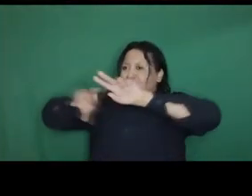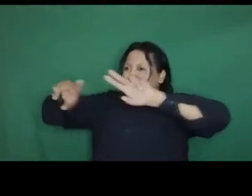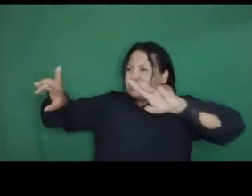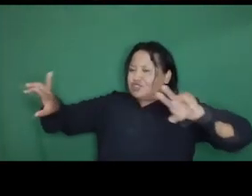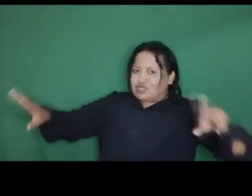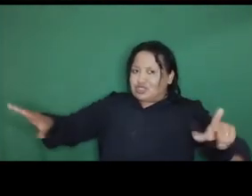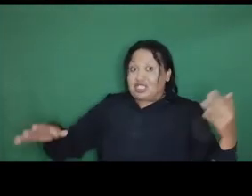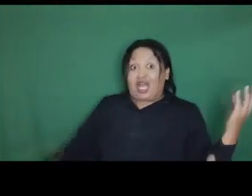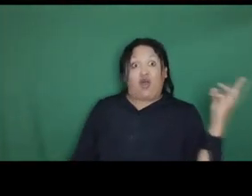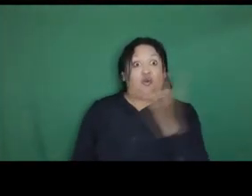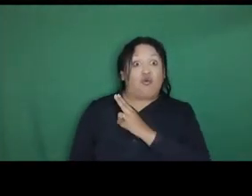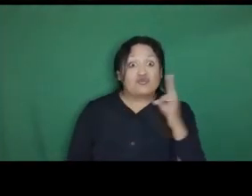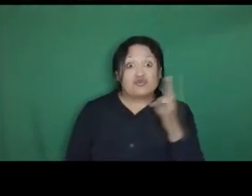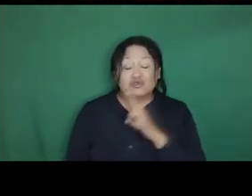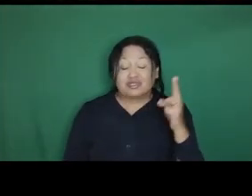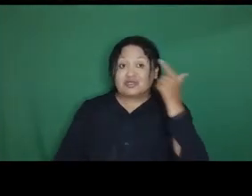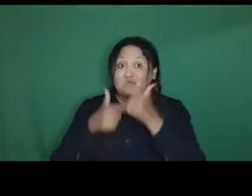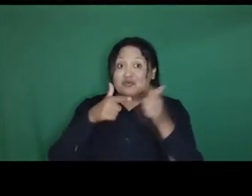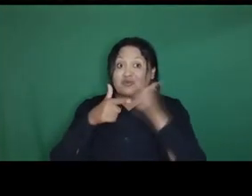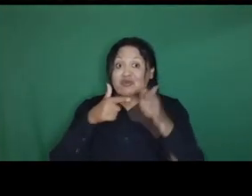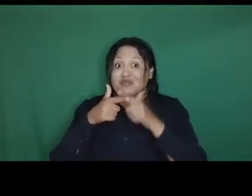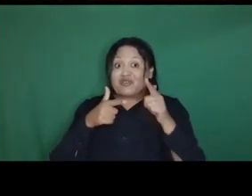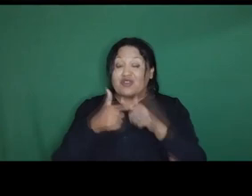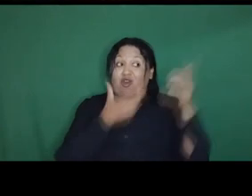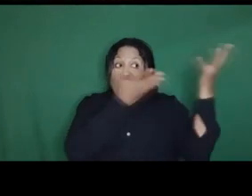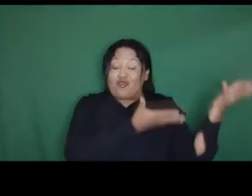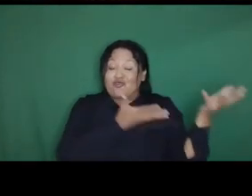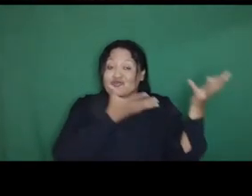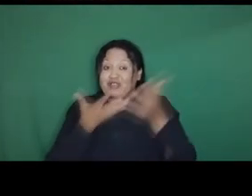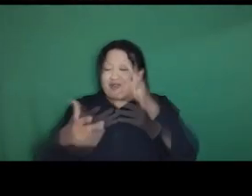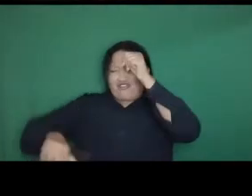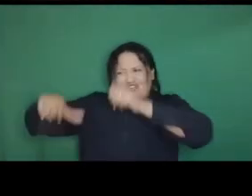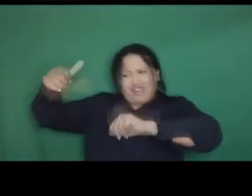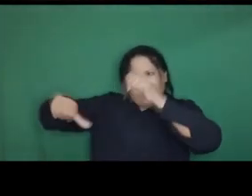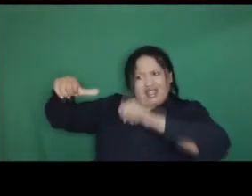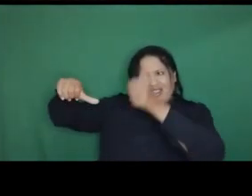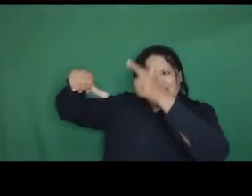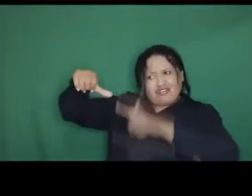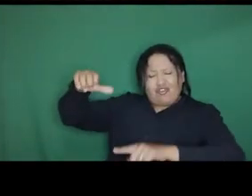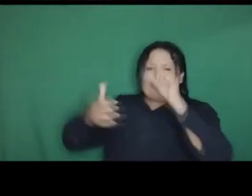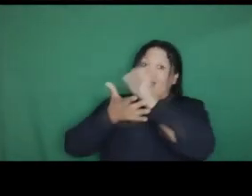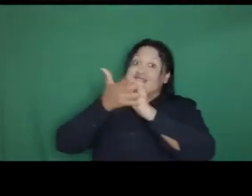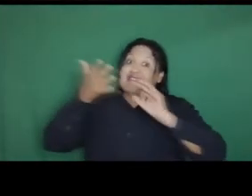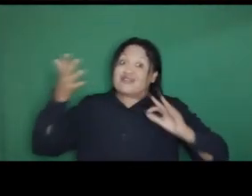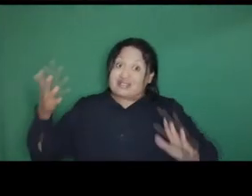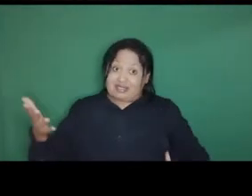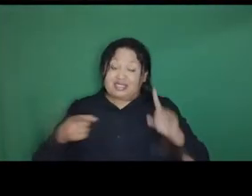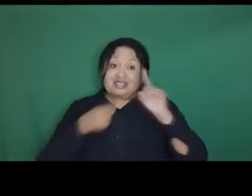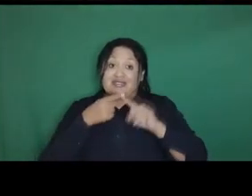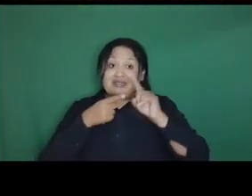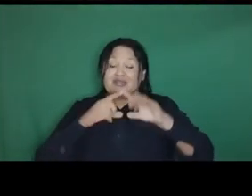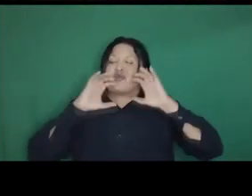foi um convite para reavaliação de suas atividades e seu comportamento intimamente